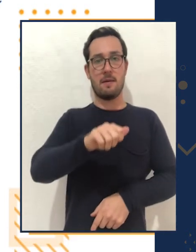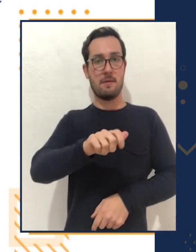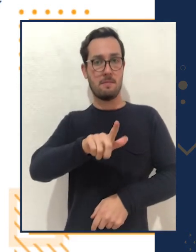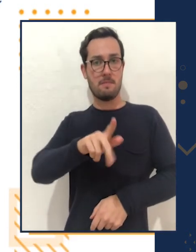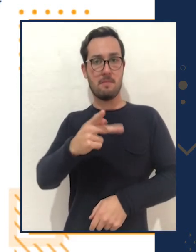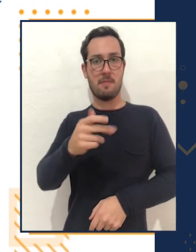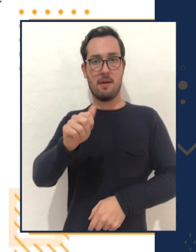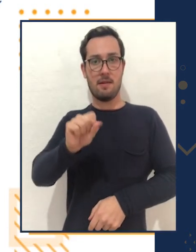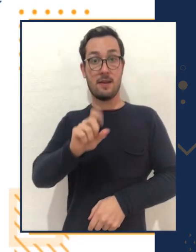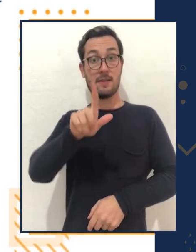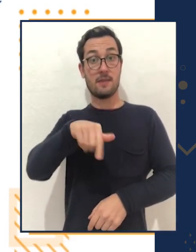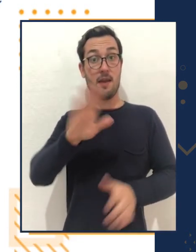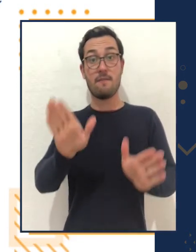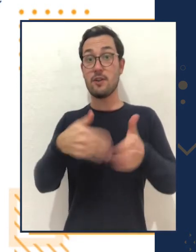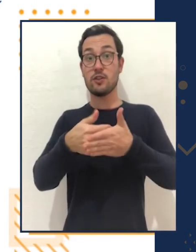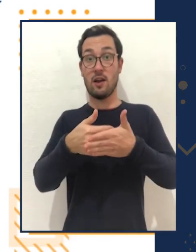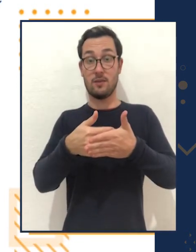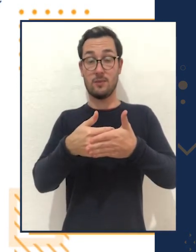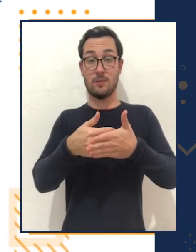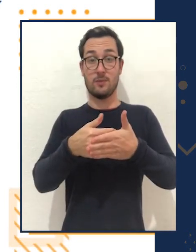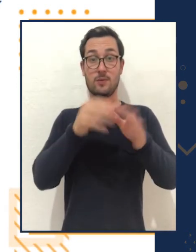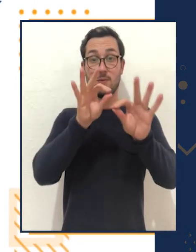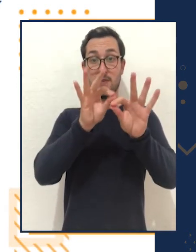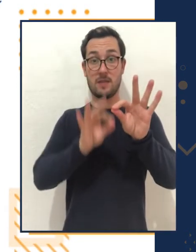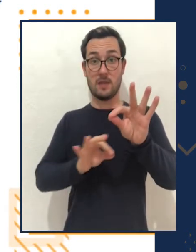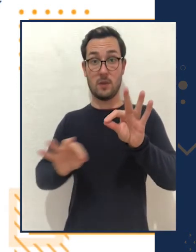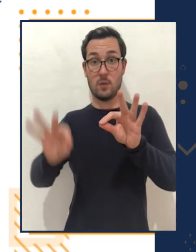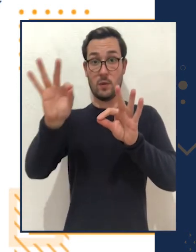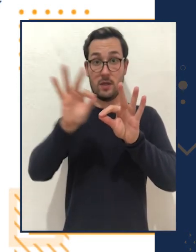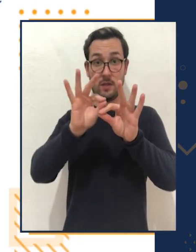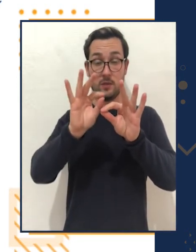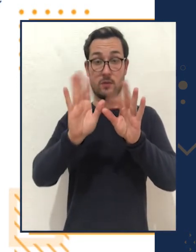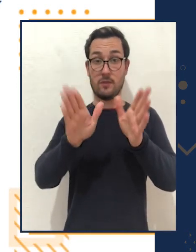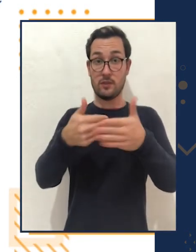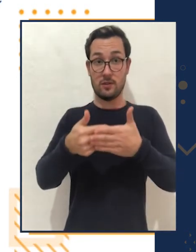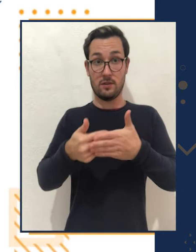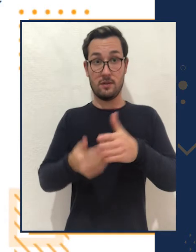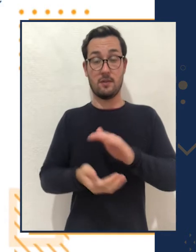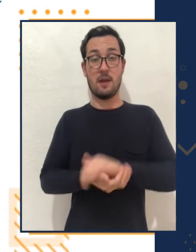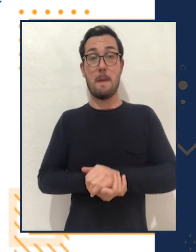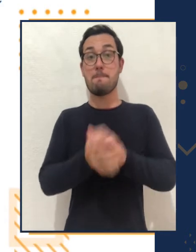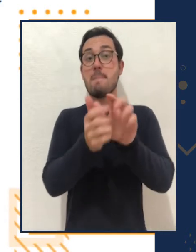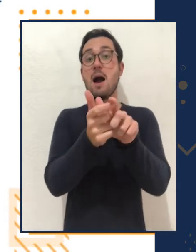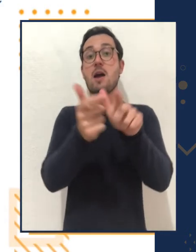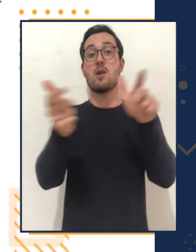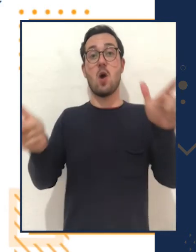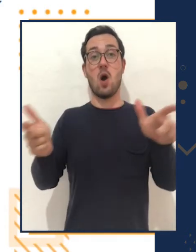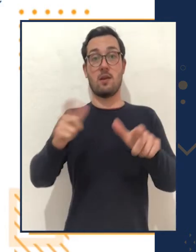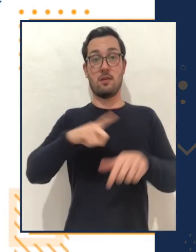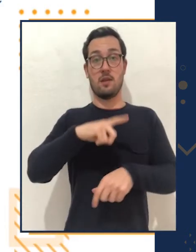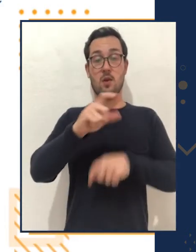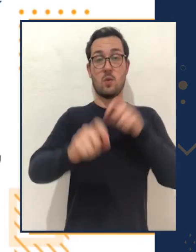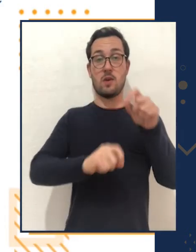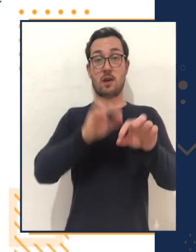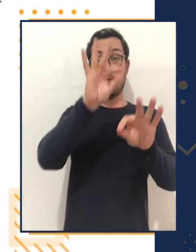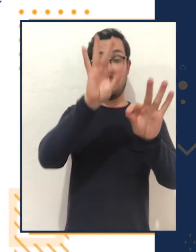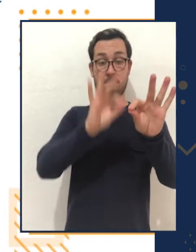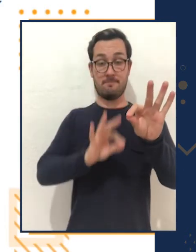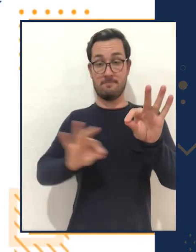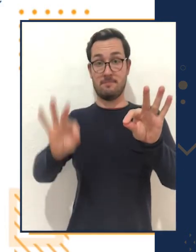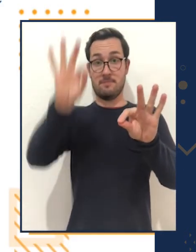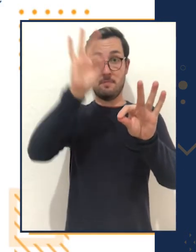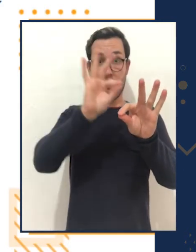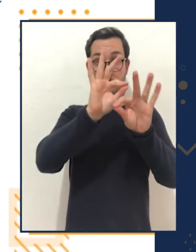também esse caminho aqui. Então a gente tem três ramos. Esse caminho, esse pelo centro e